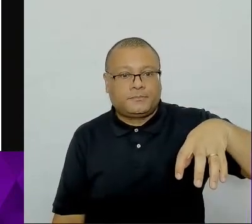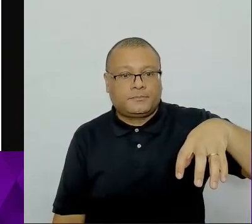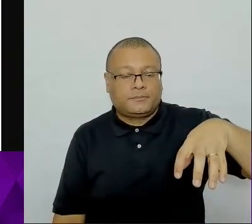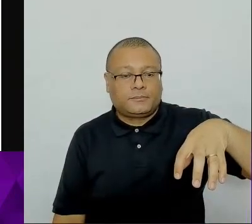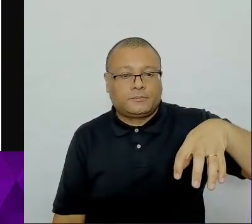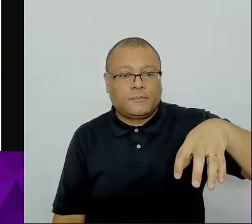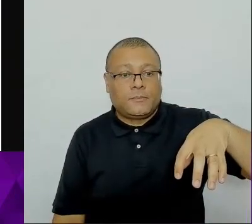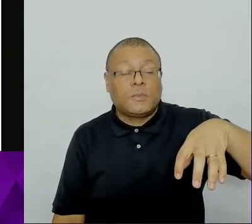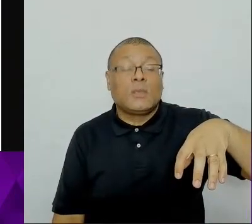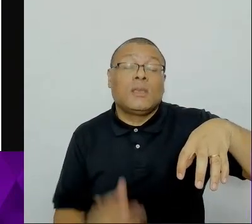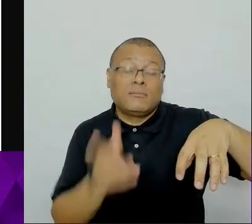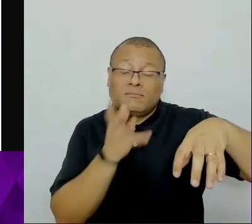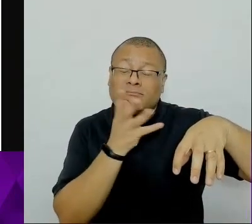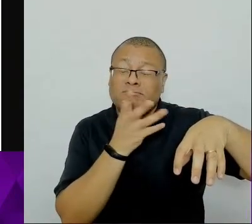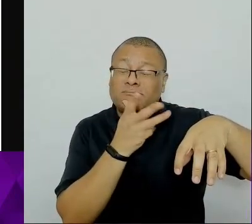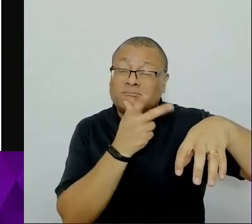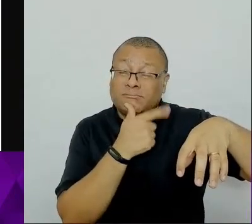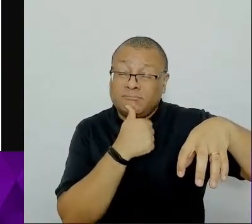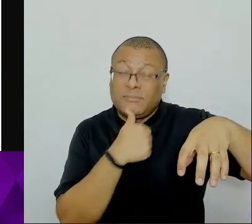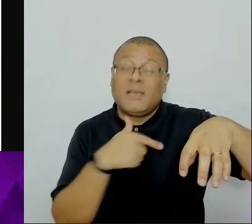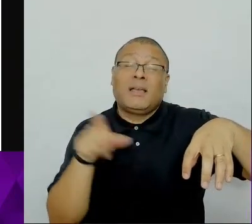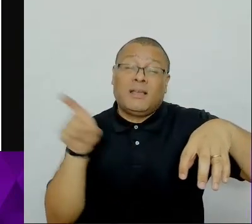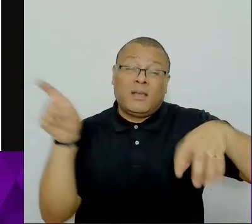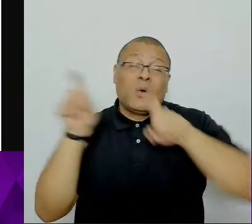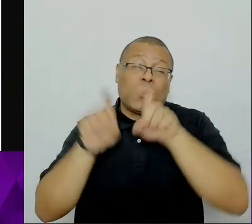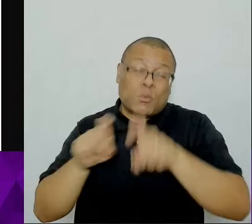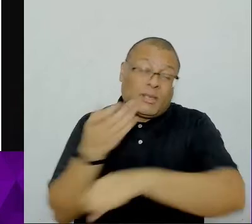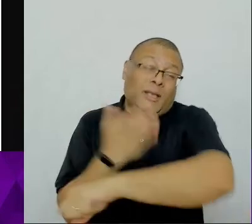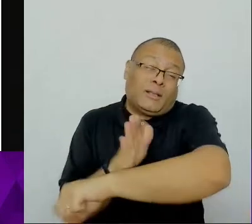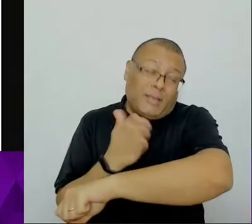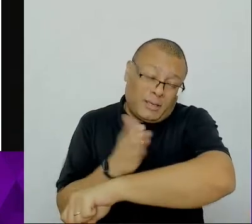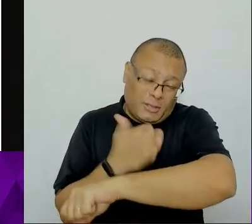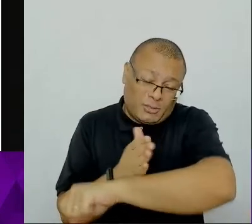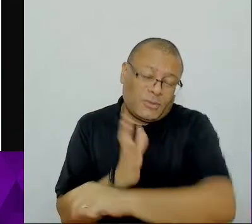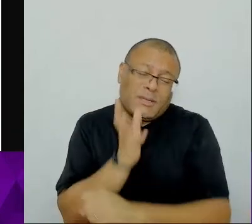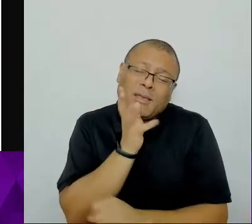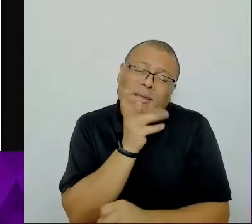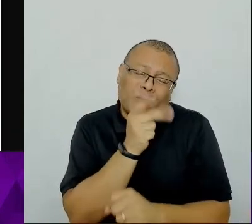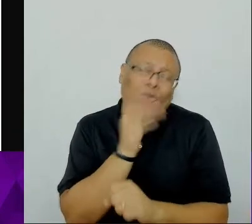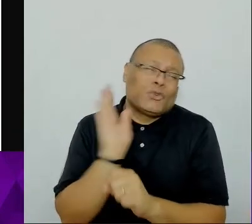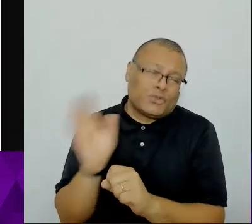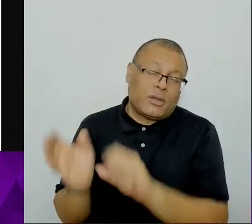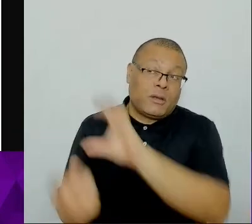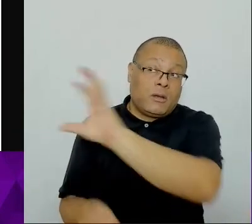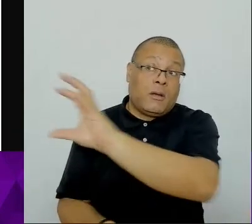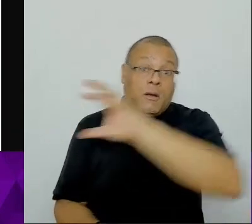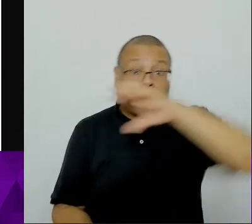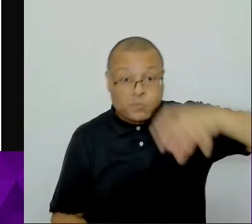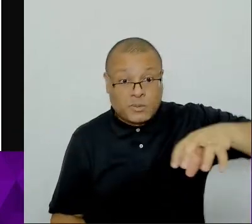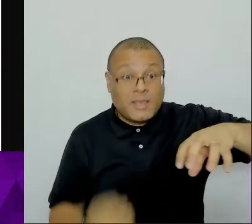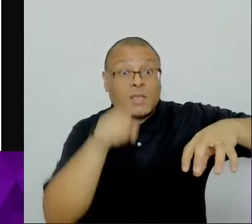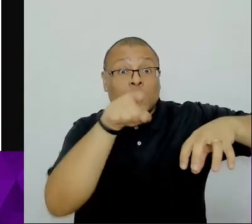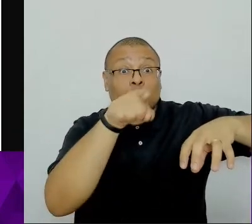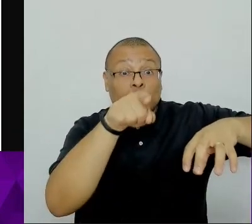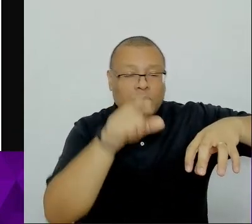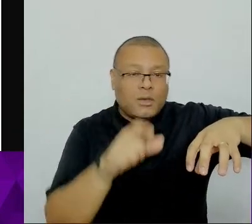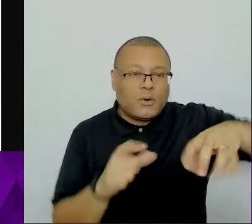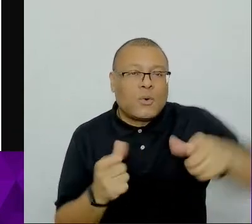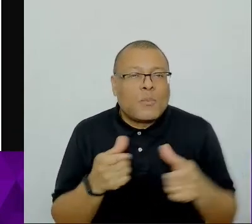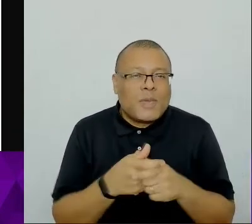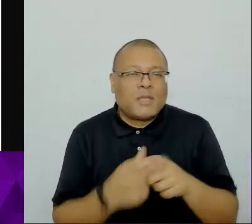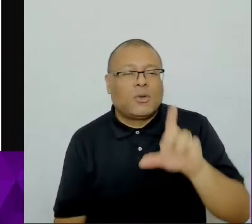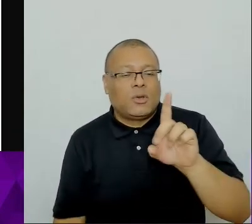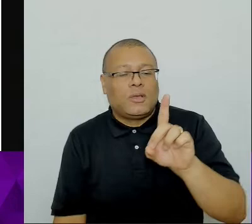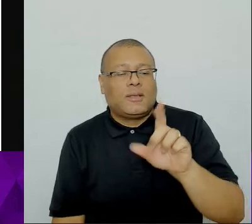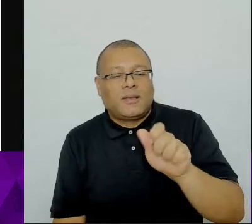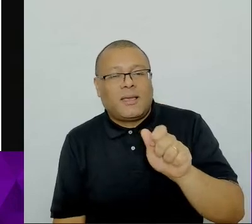que levou bastante tempo, tem um custo computacional para treinar esses modelos. Você pega um dataset menor, né, do seu